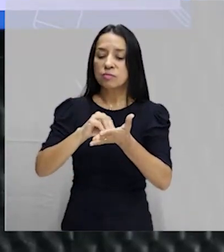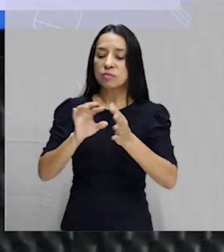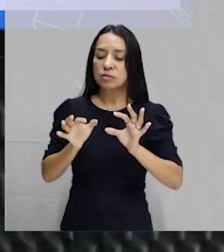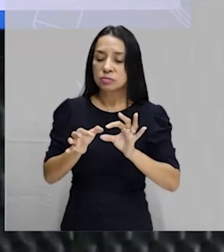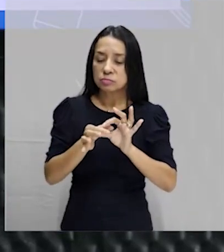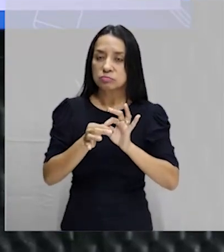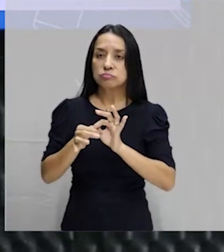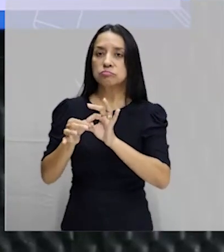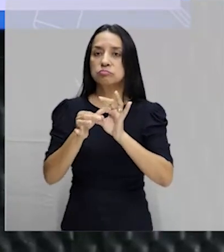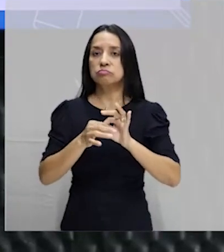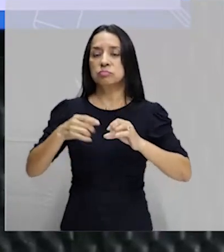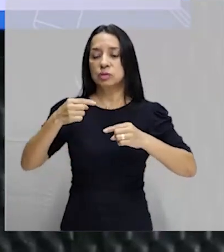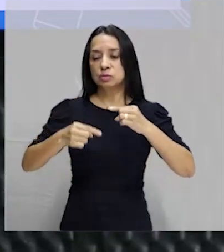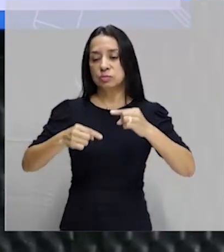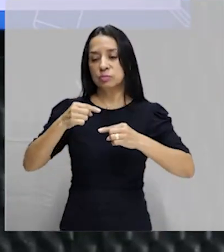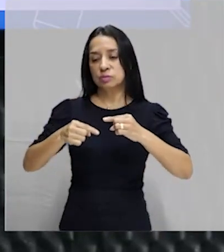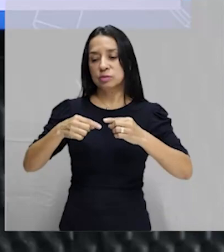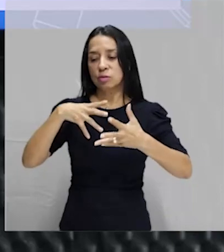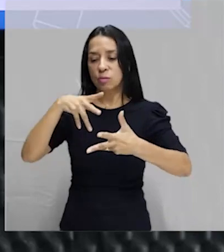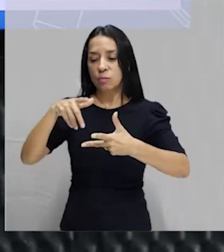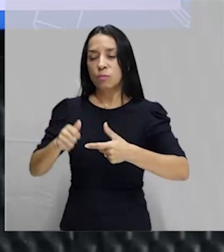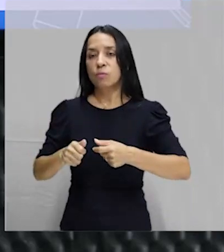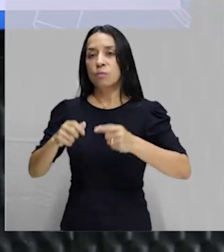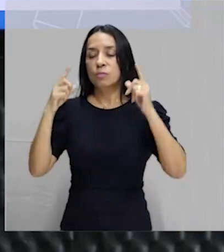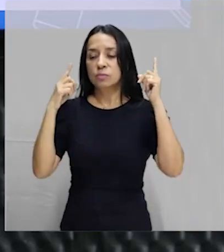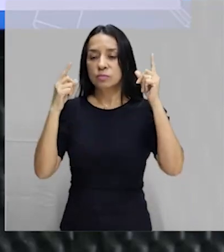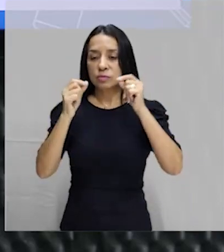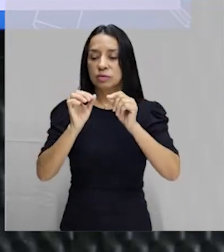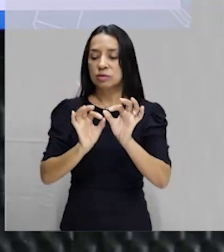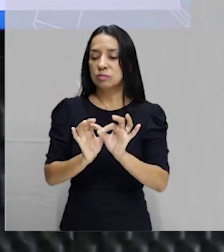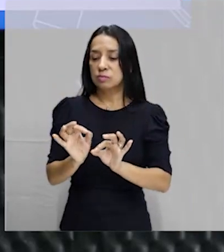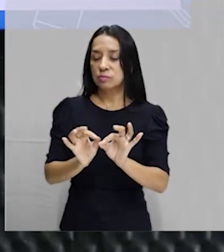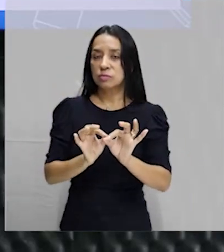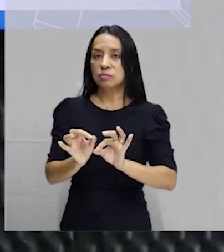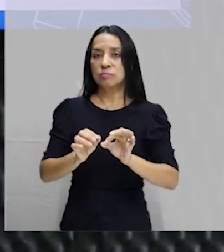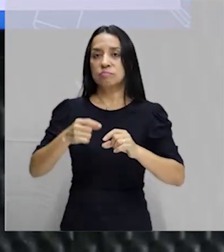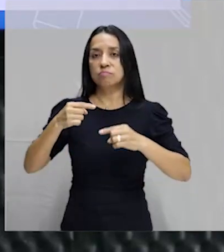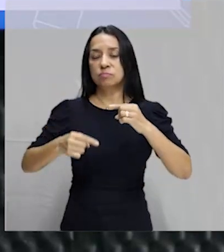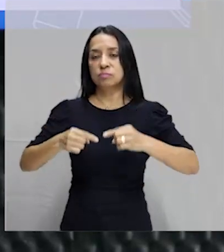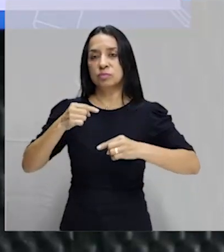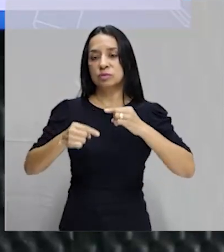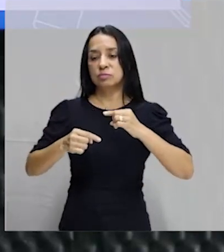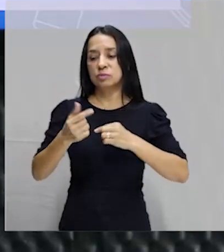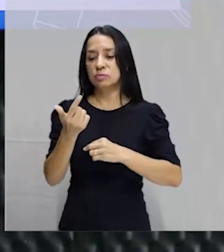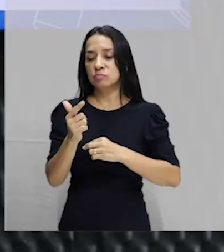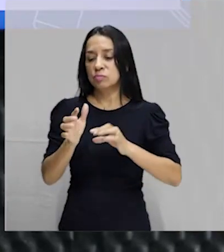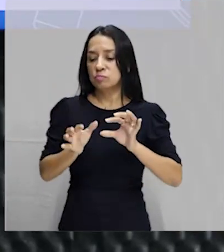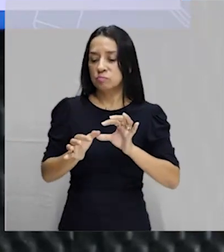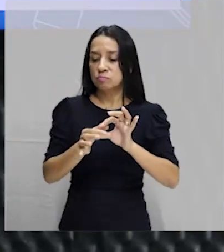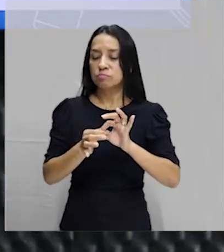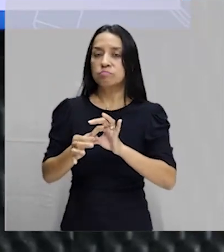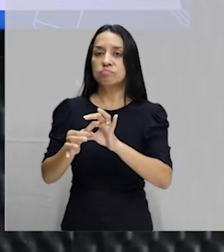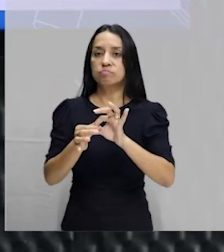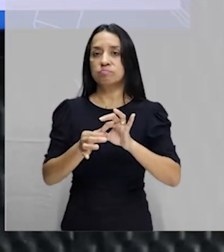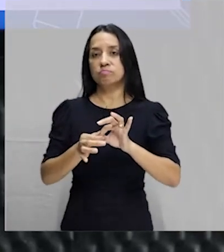unidade política. Esse mundo grego vai se formar politicamente sem unidade. Você não